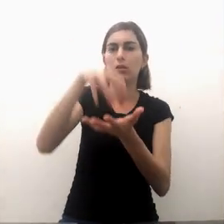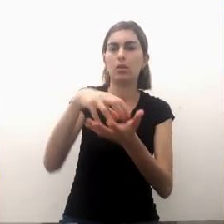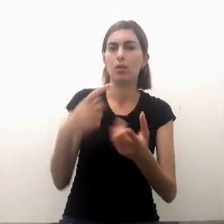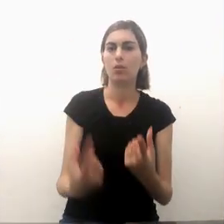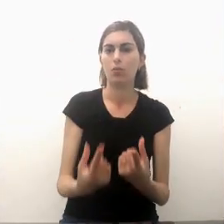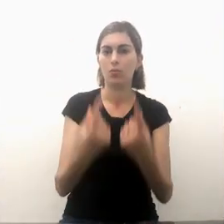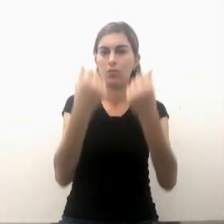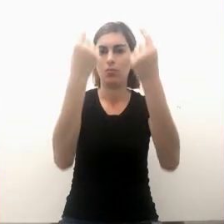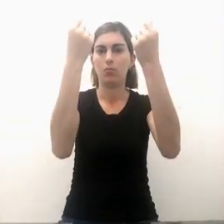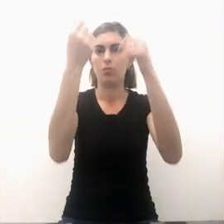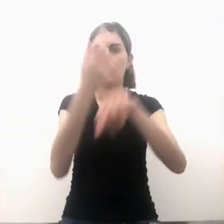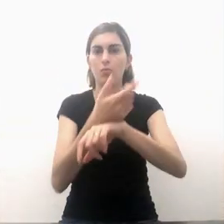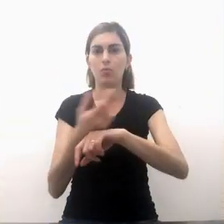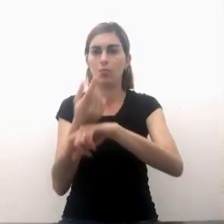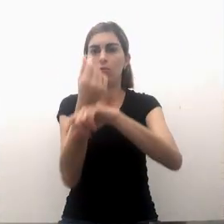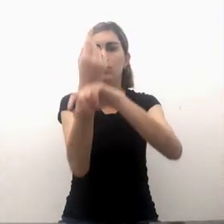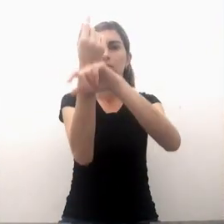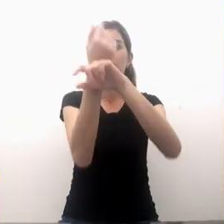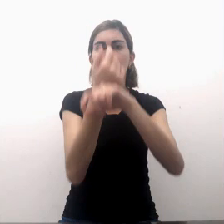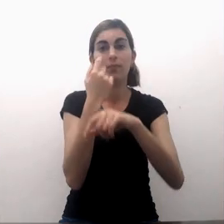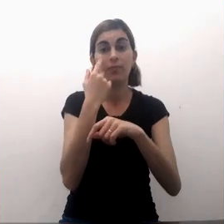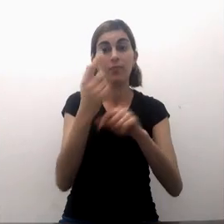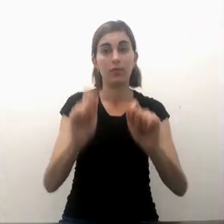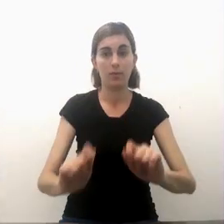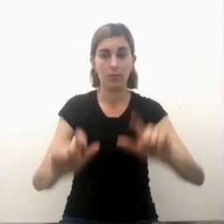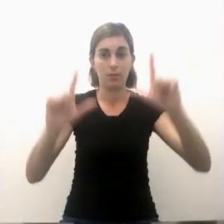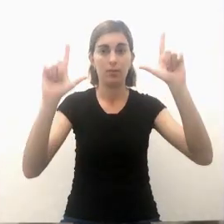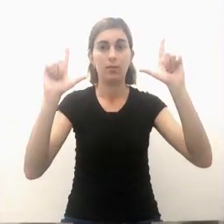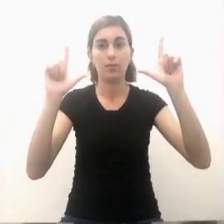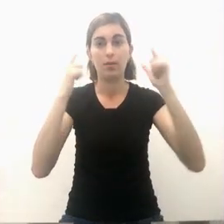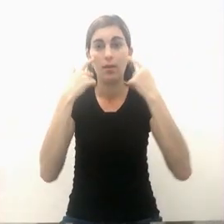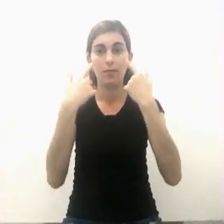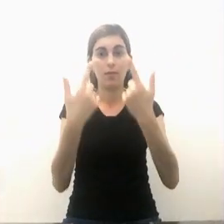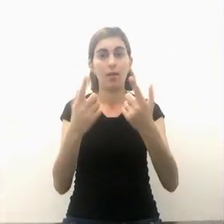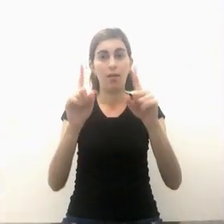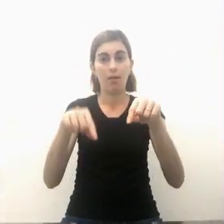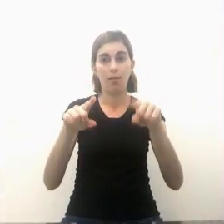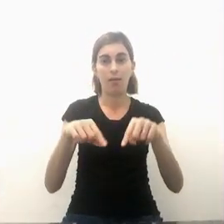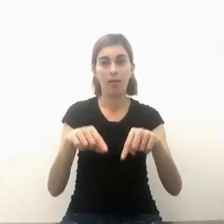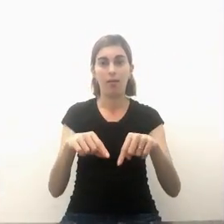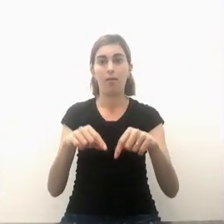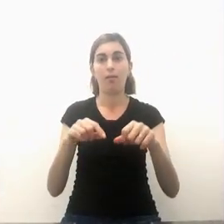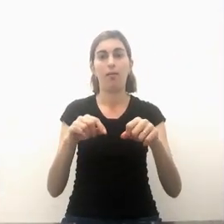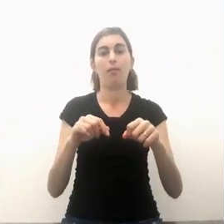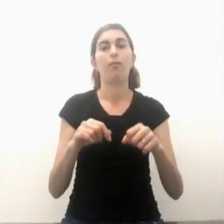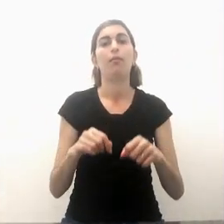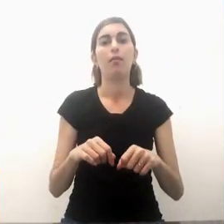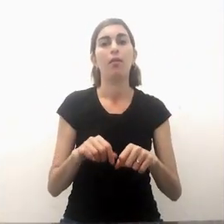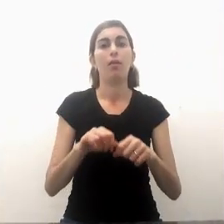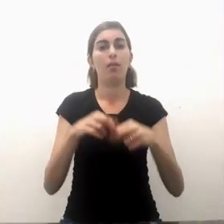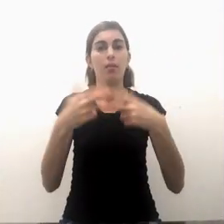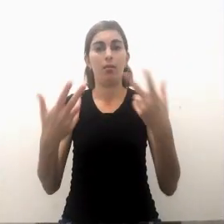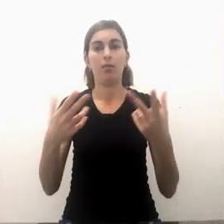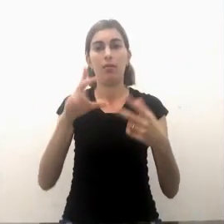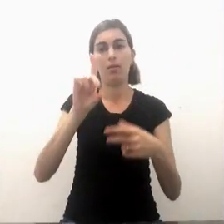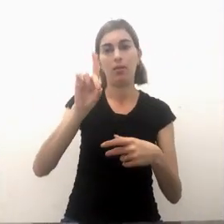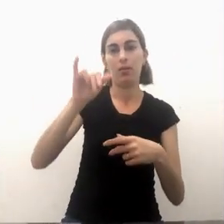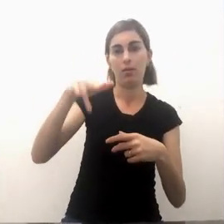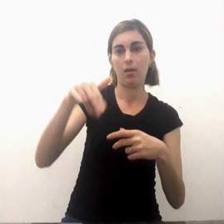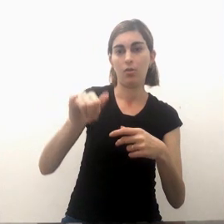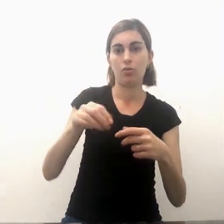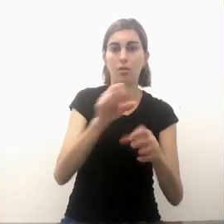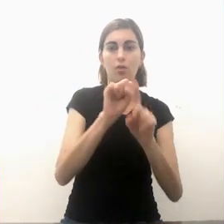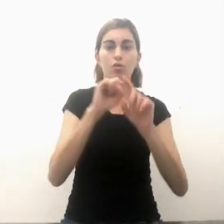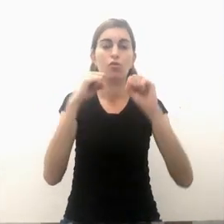do capitalismo. Tá? Então, essa imagem que vocês acompanham é a quebra, tá? De uma dinastia,